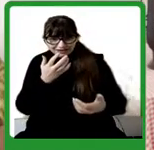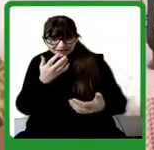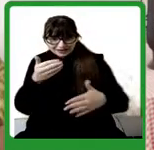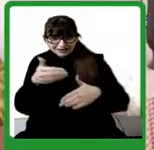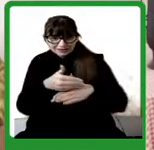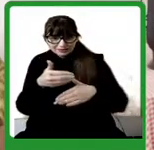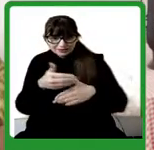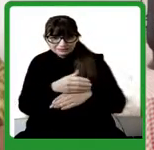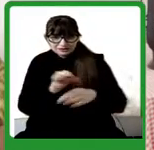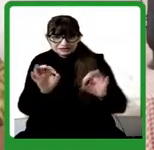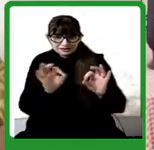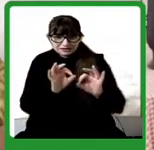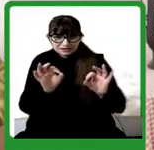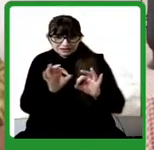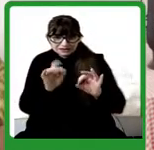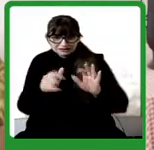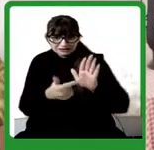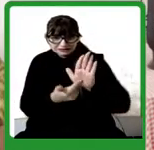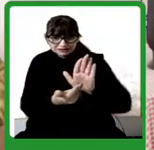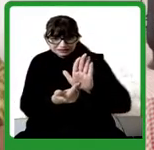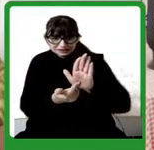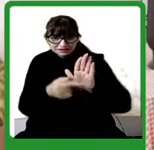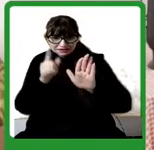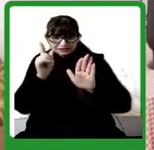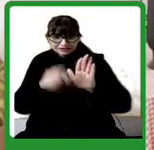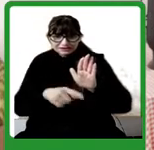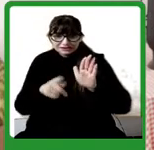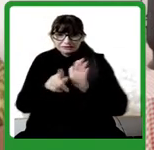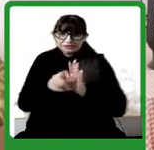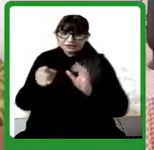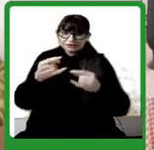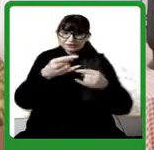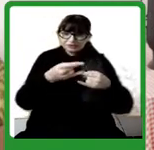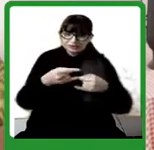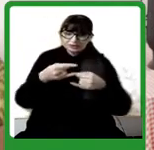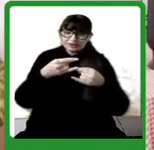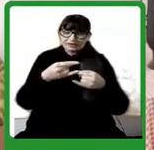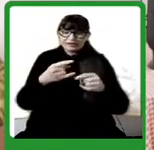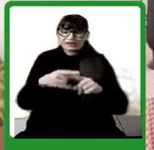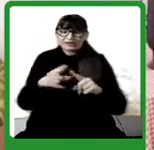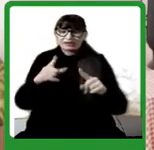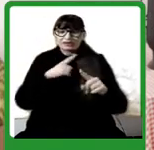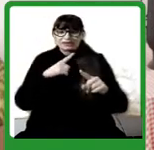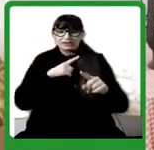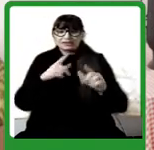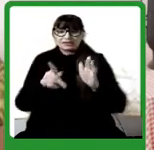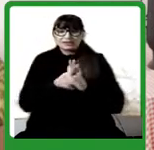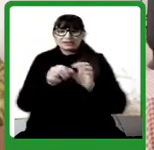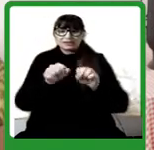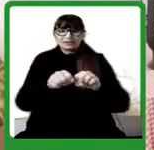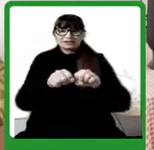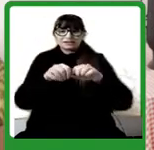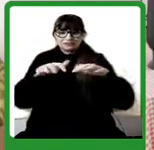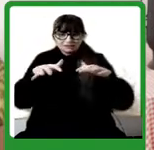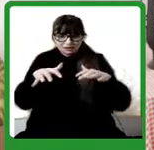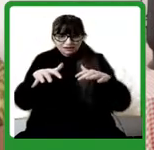Você como apresentador disso aqui tá sendo mijado em rede nacional. É que tinha as assembleias, e a gente não pode demitir.